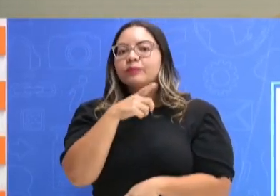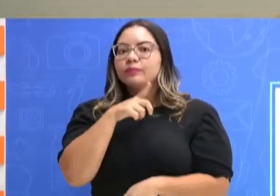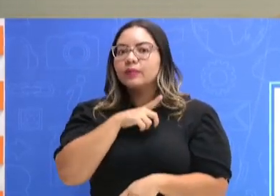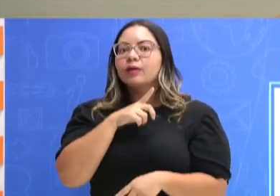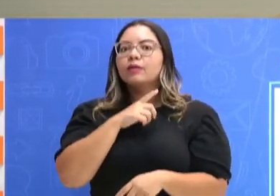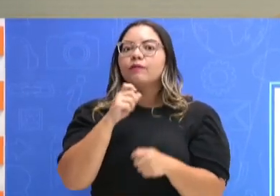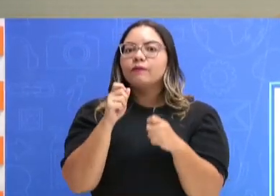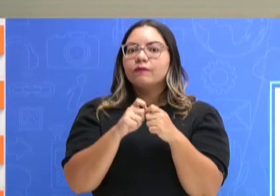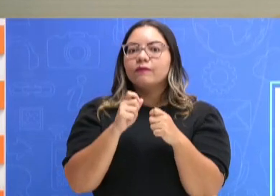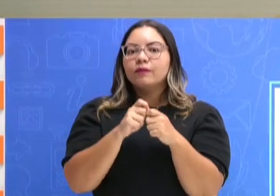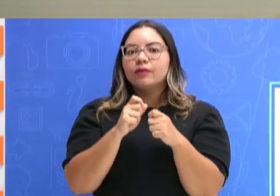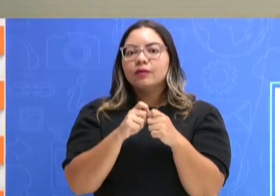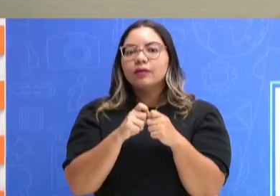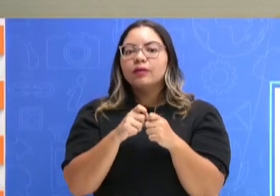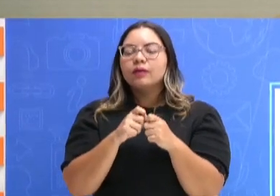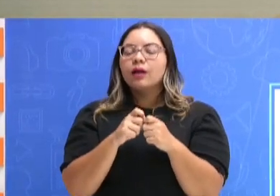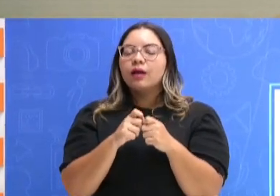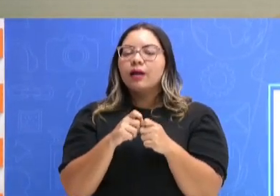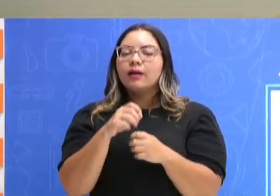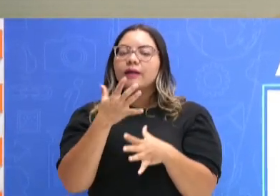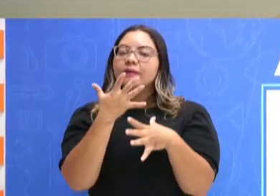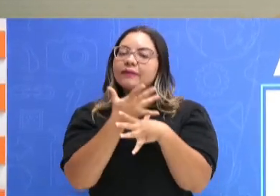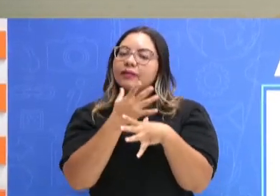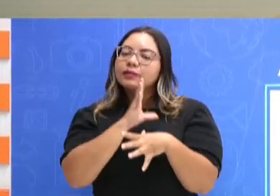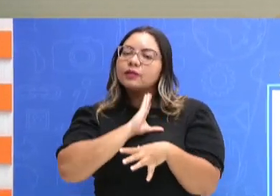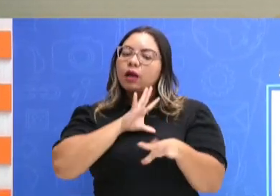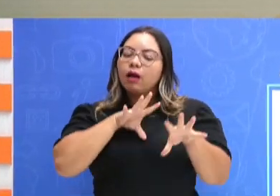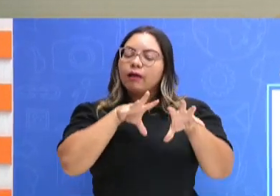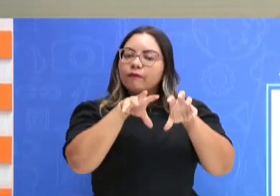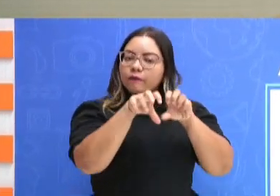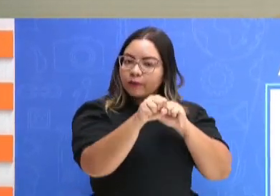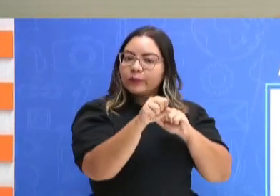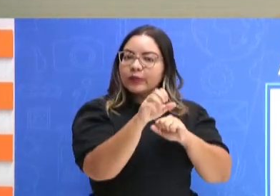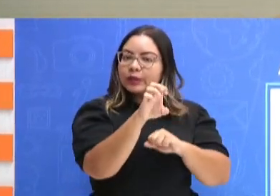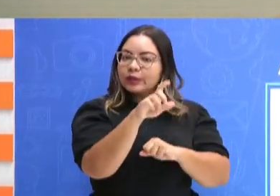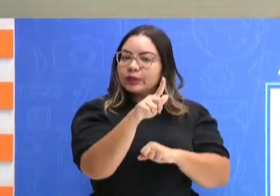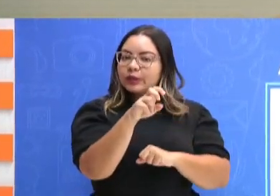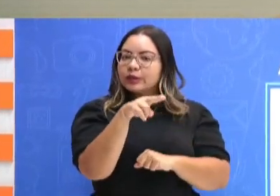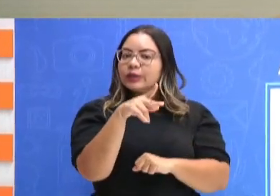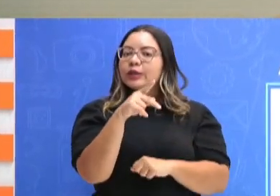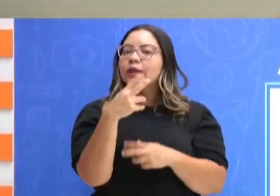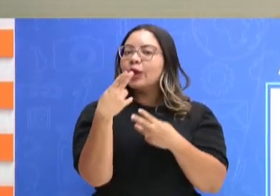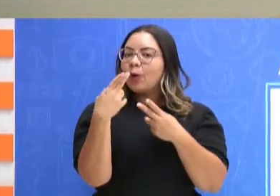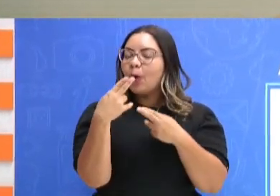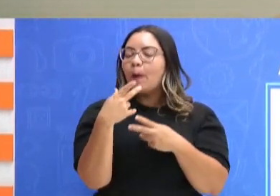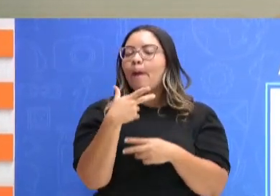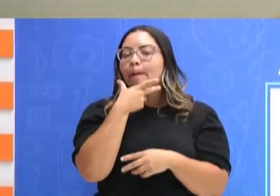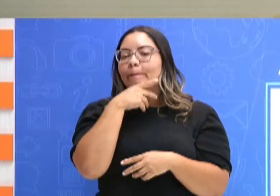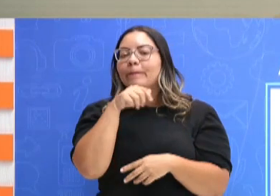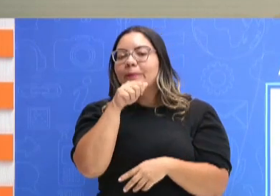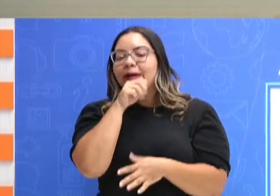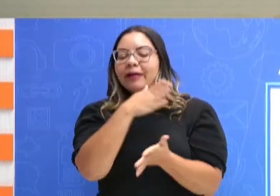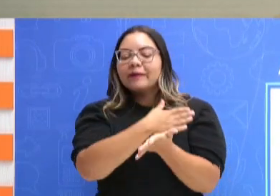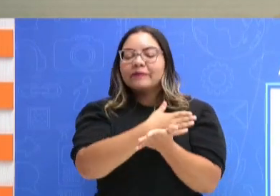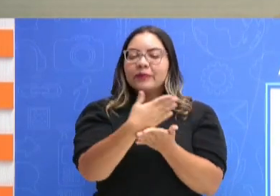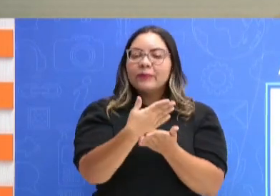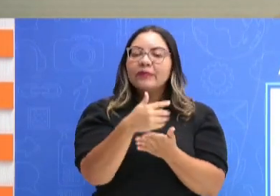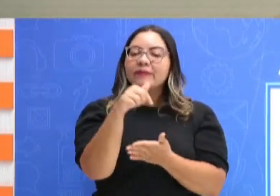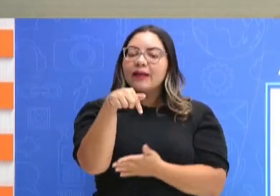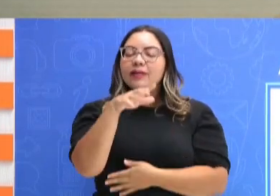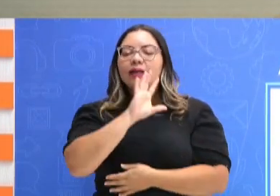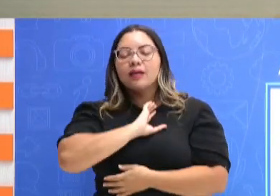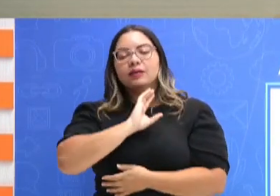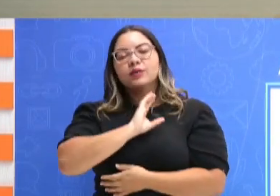tem feito, oferecer muito à cidade de Caxias. Se formou, é engenheira civil igual ao pai e vai começar a oferecer em